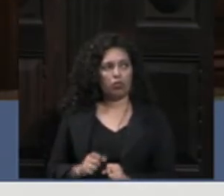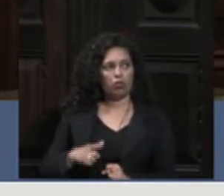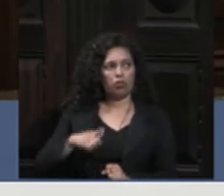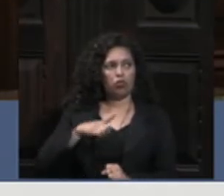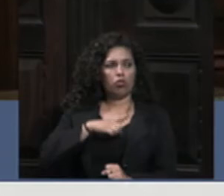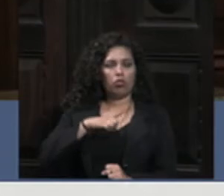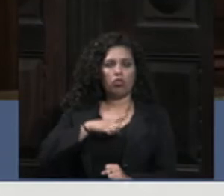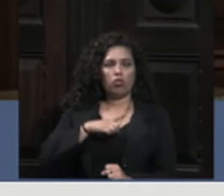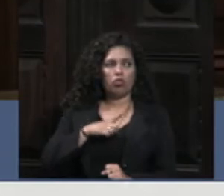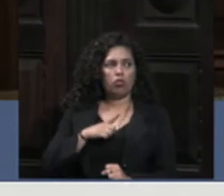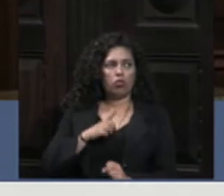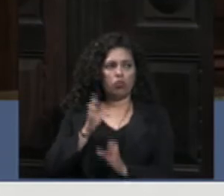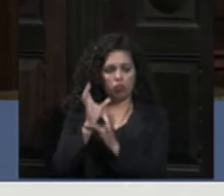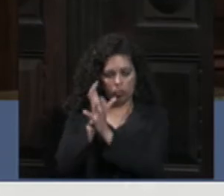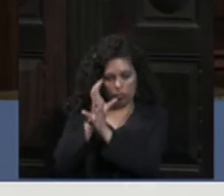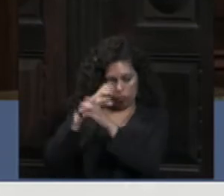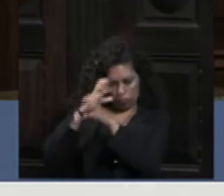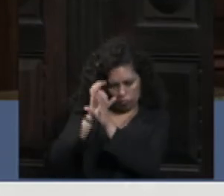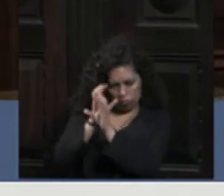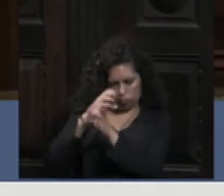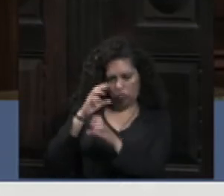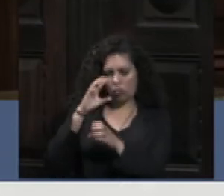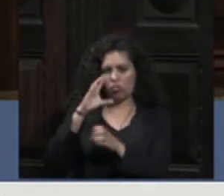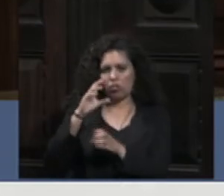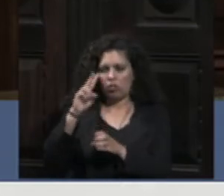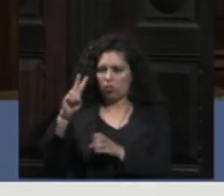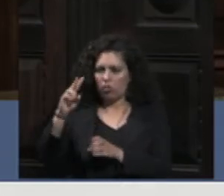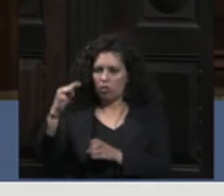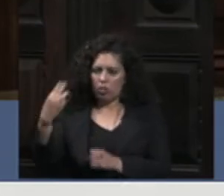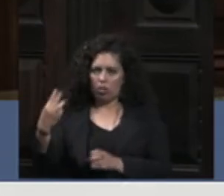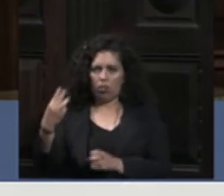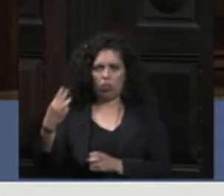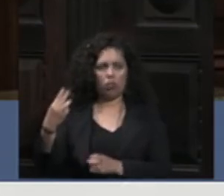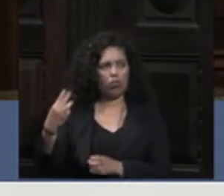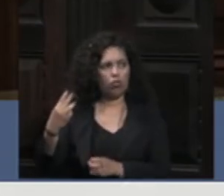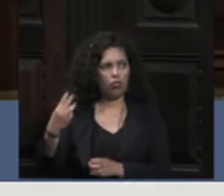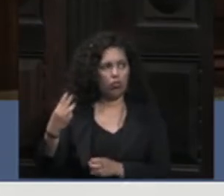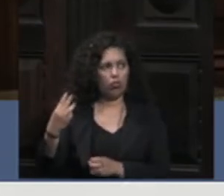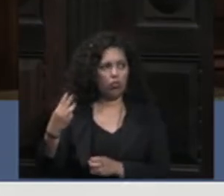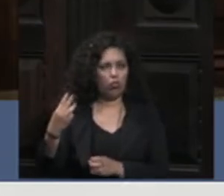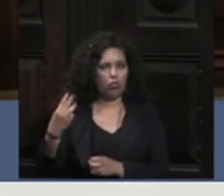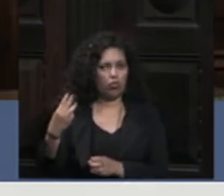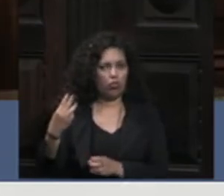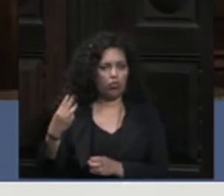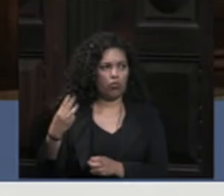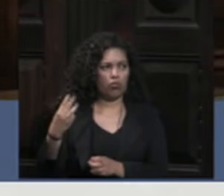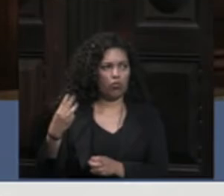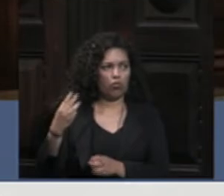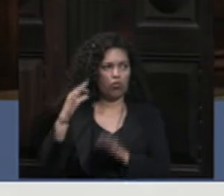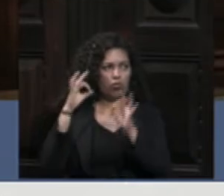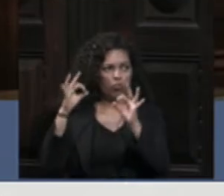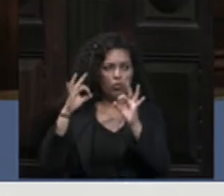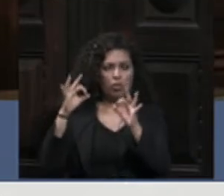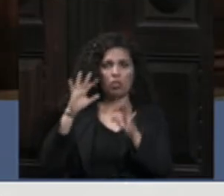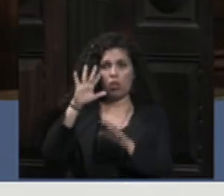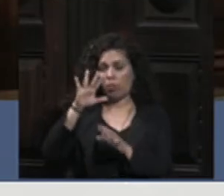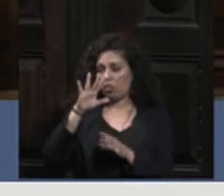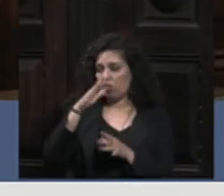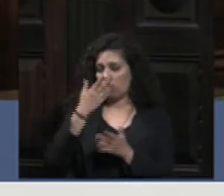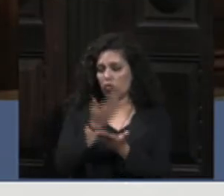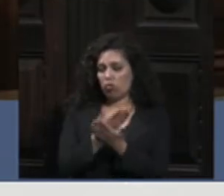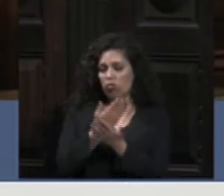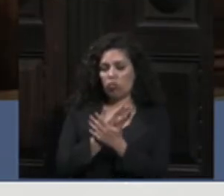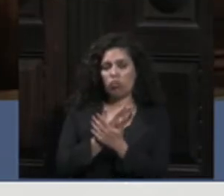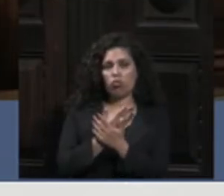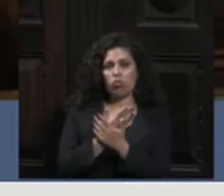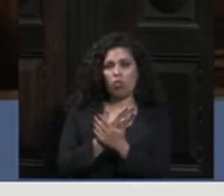com laboratórios muito mais atualizados, também não sendo atualizados, não sendo utilizados pela